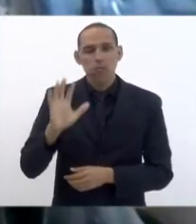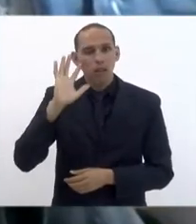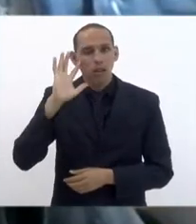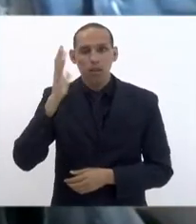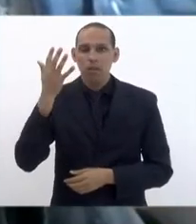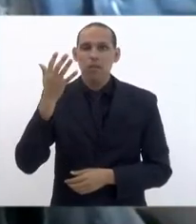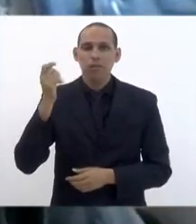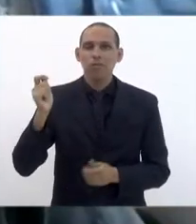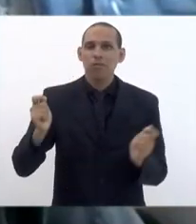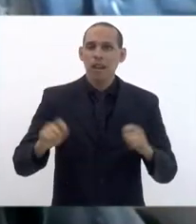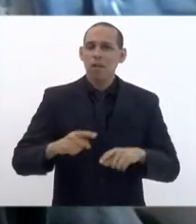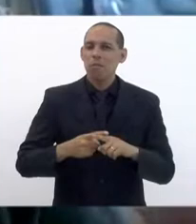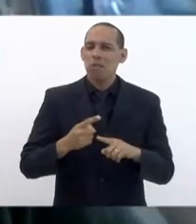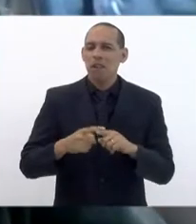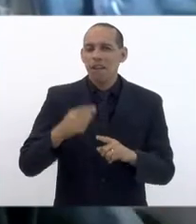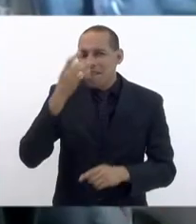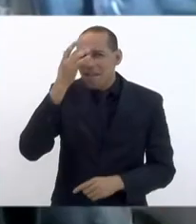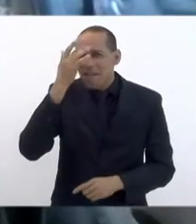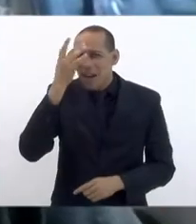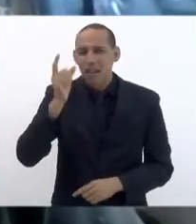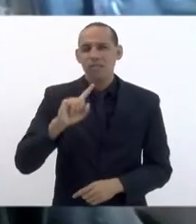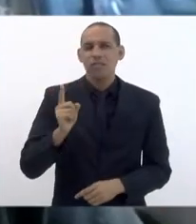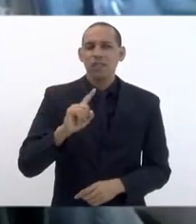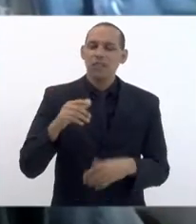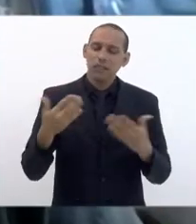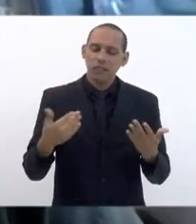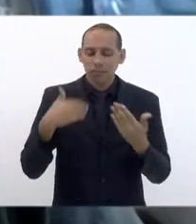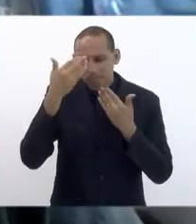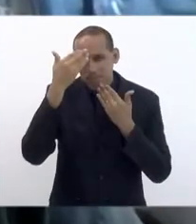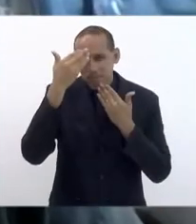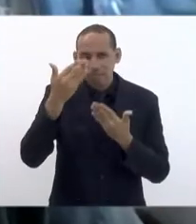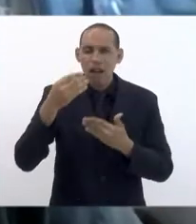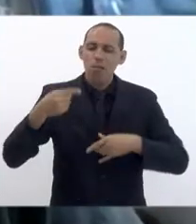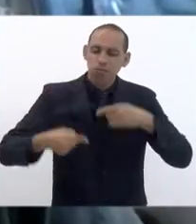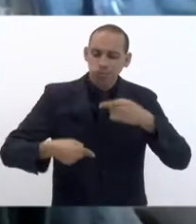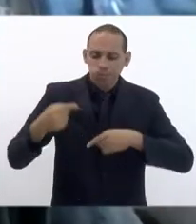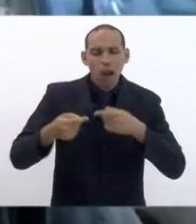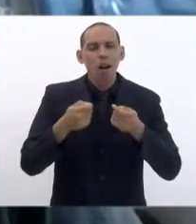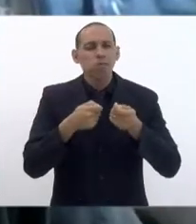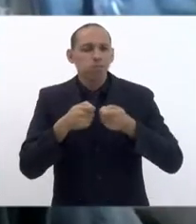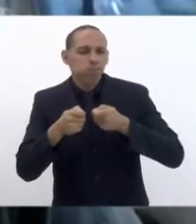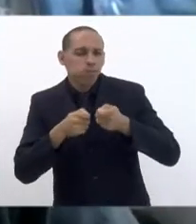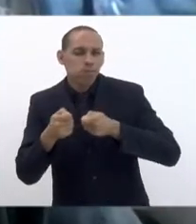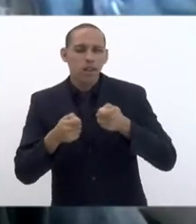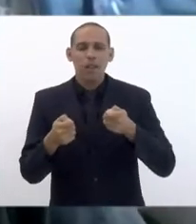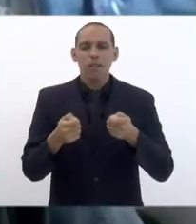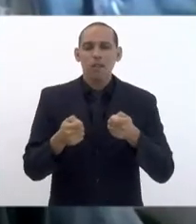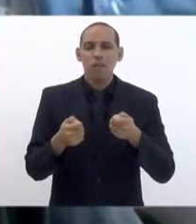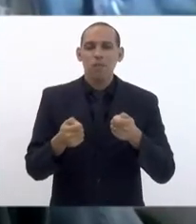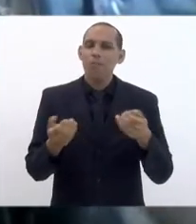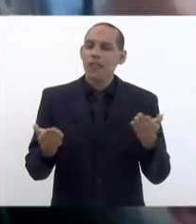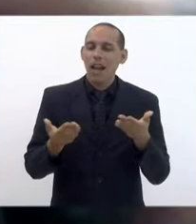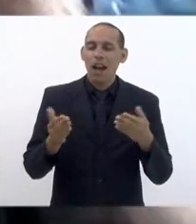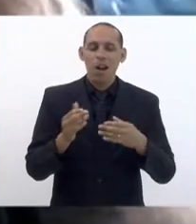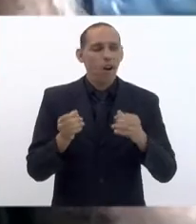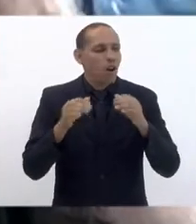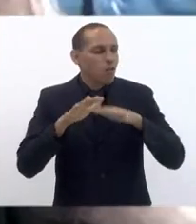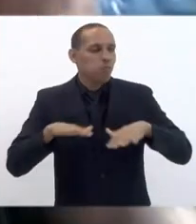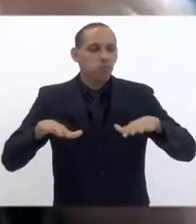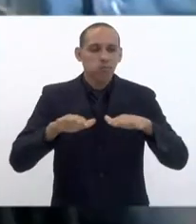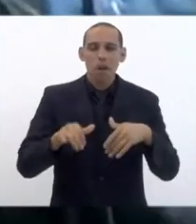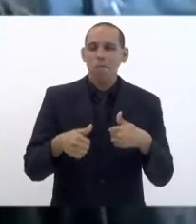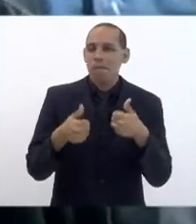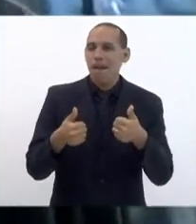não foi fácil, foi muita negociação, muitas discussões e ficou realmente bom, agradando a todos. Está aqui o